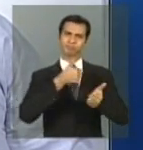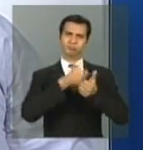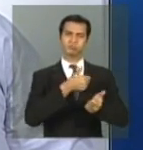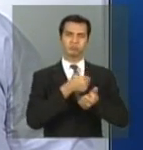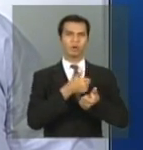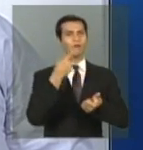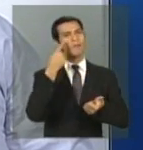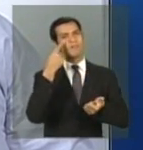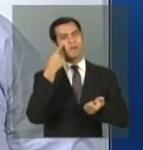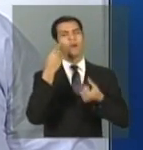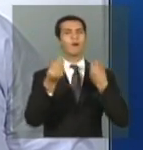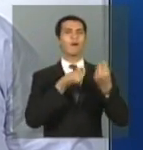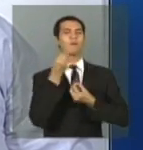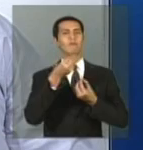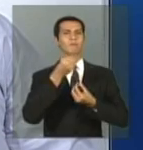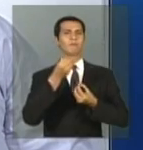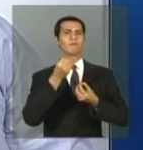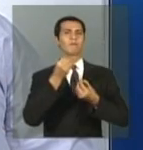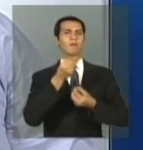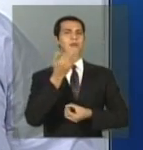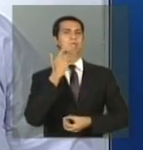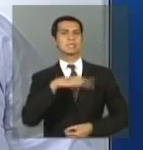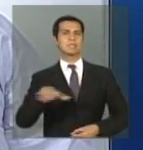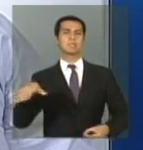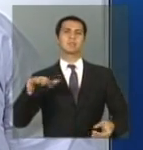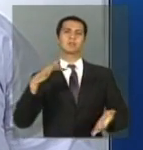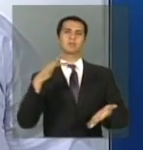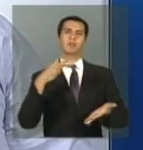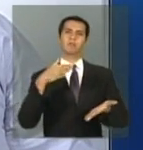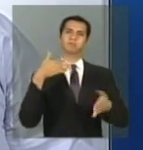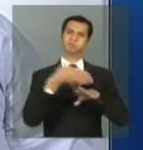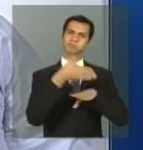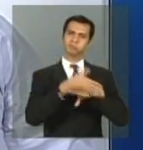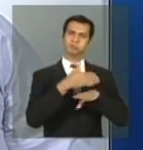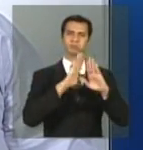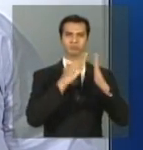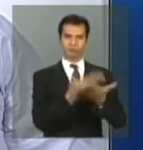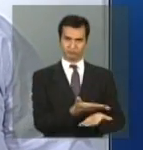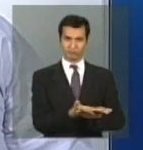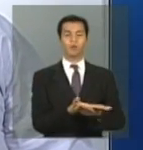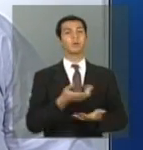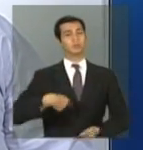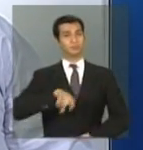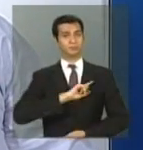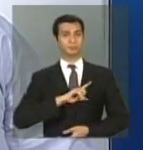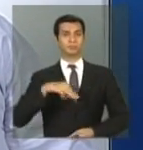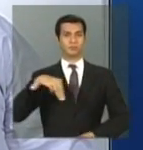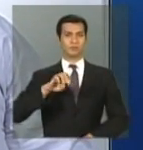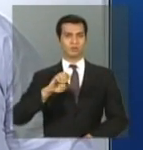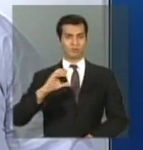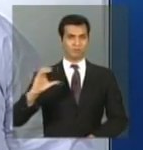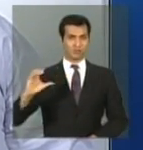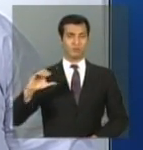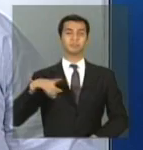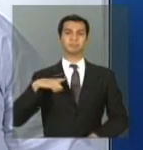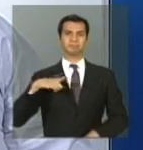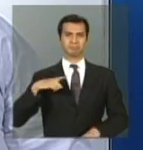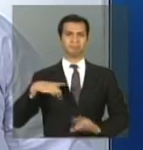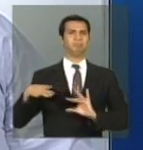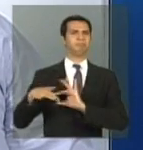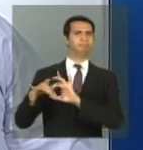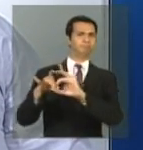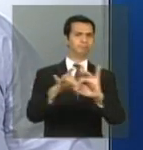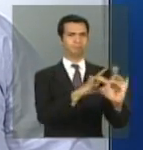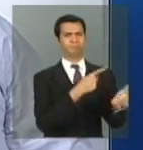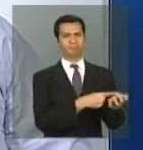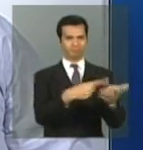condicionalidade em educação do programa Bolsa Família? Então, o Ministério da Educação formou uma rede de parceiros estaduais e municipais,